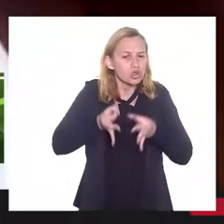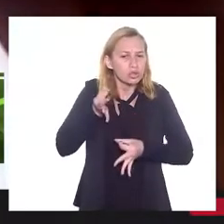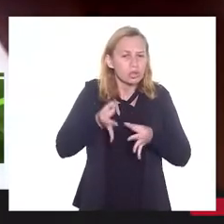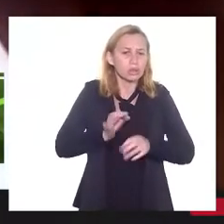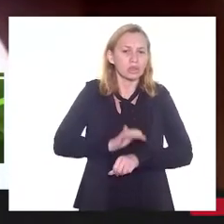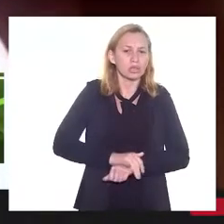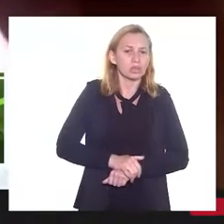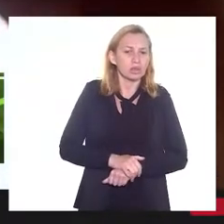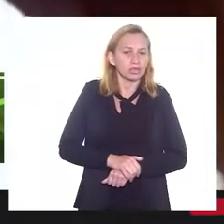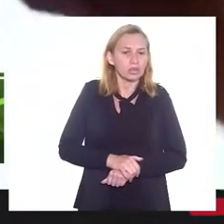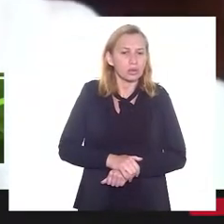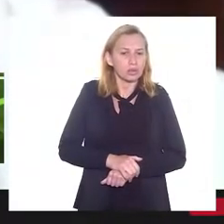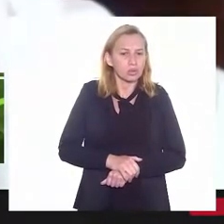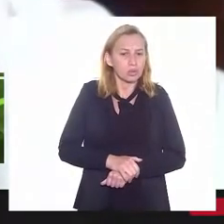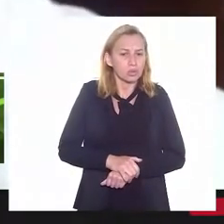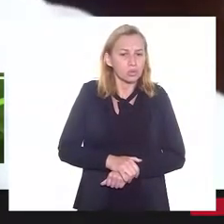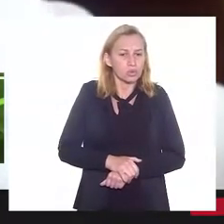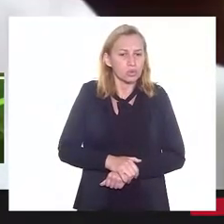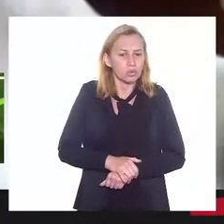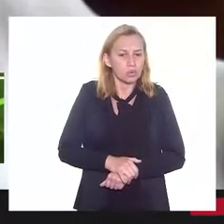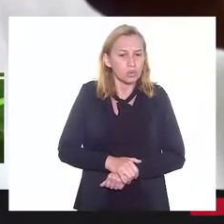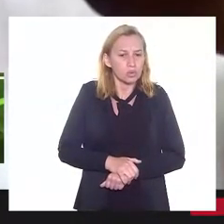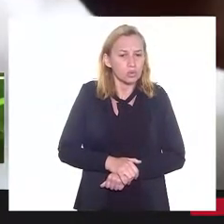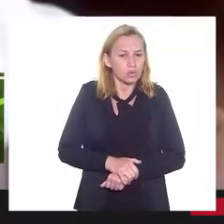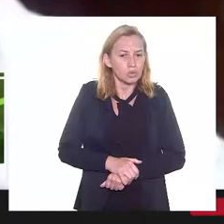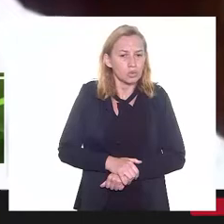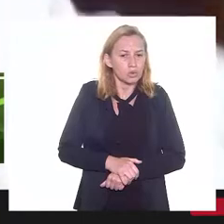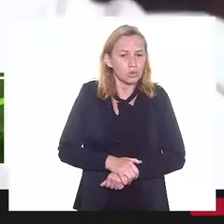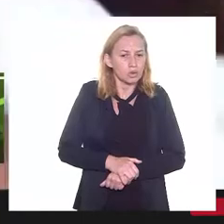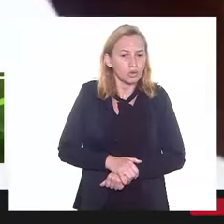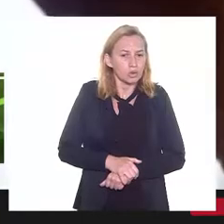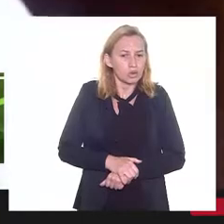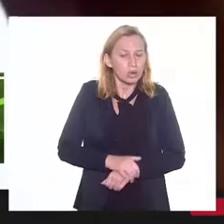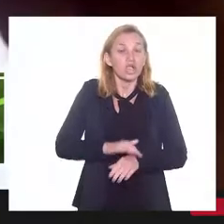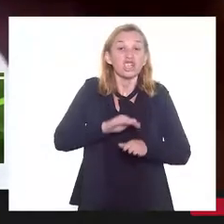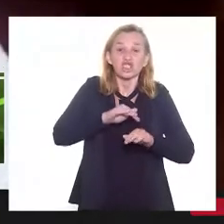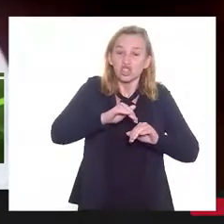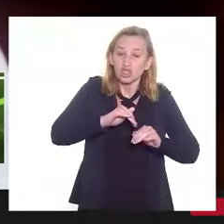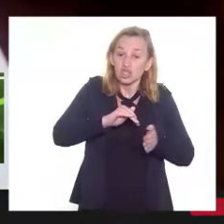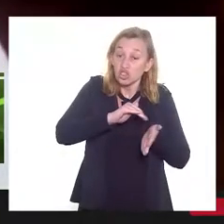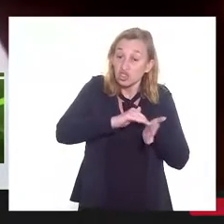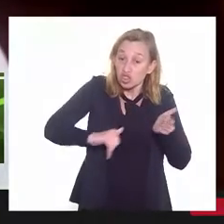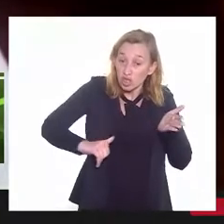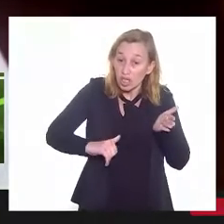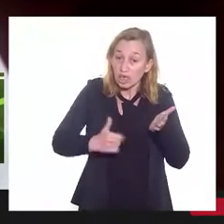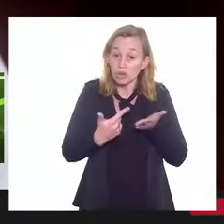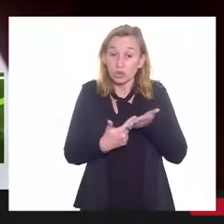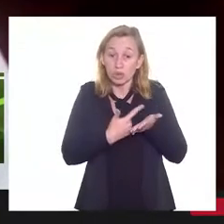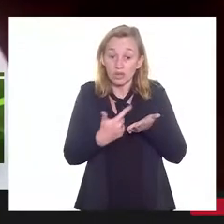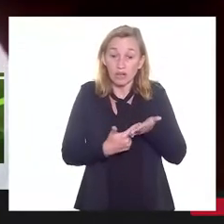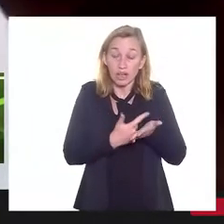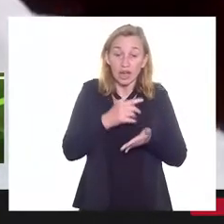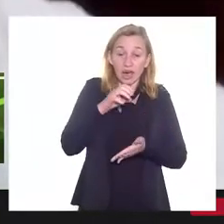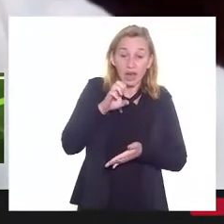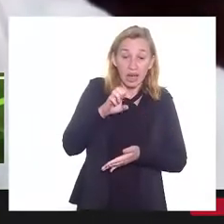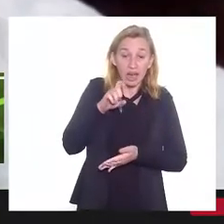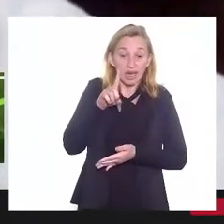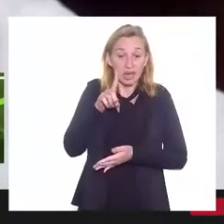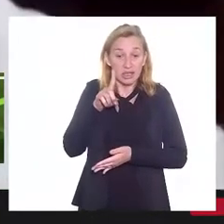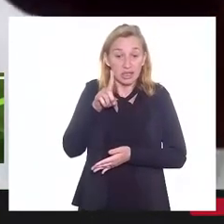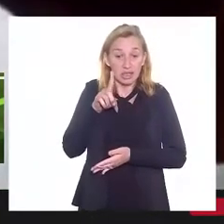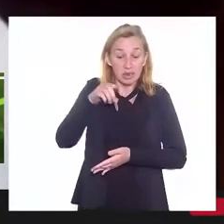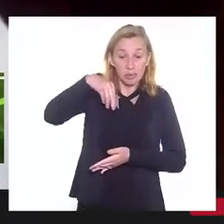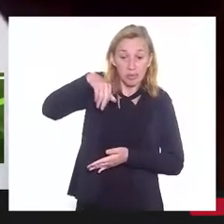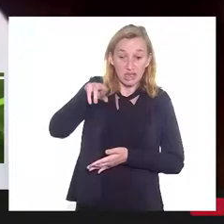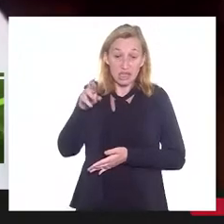o determino o Uai tirada do livro de Edir Macedo das